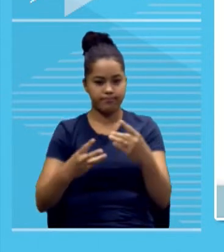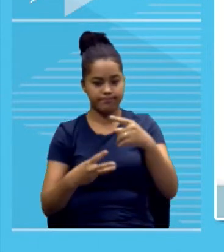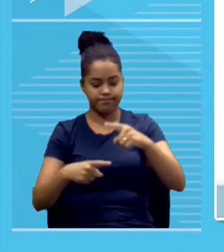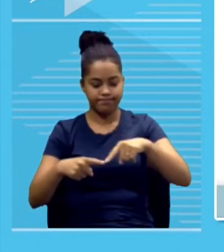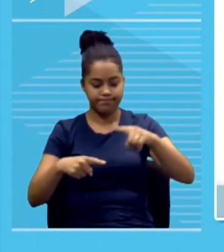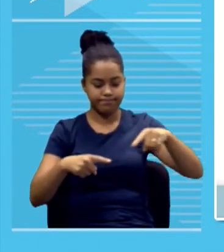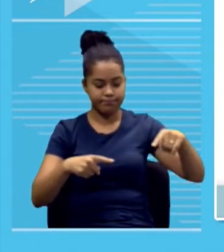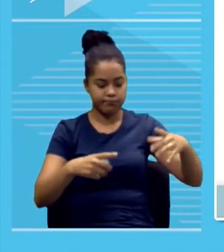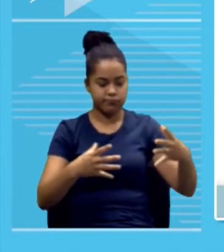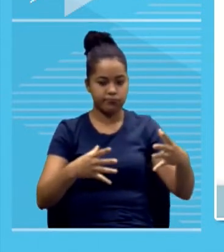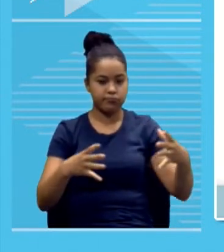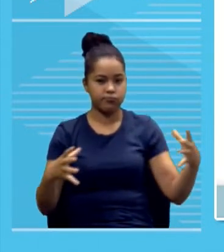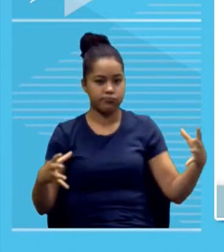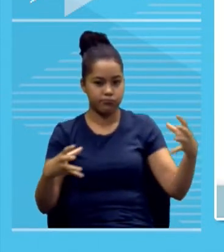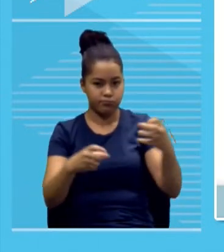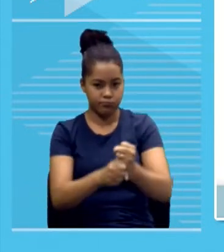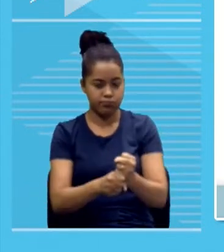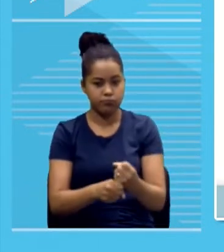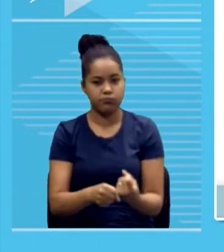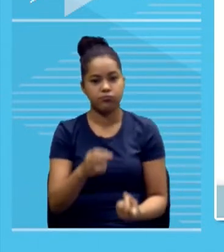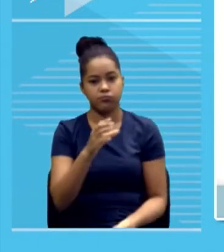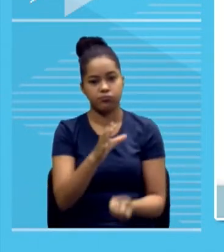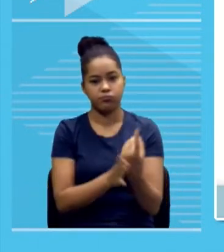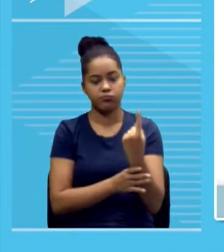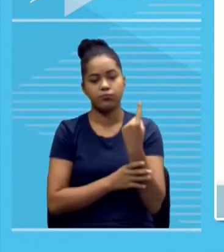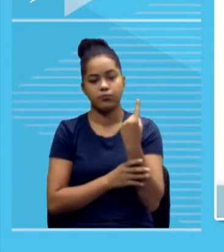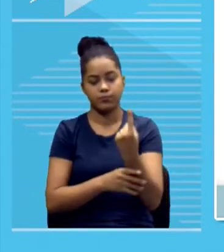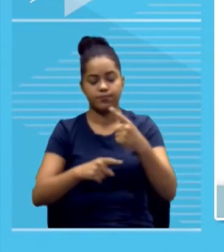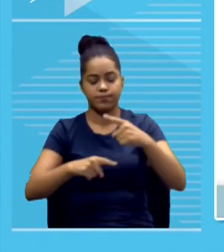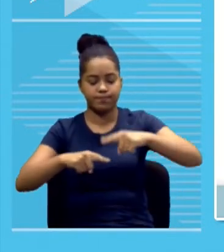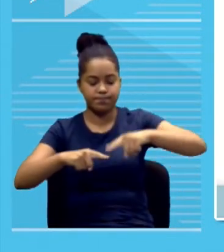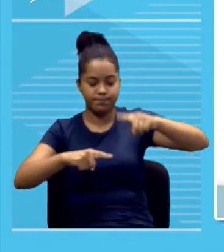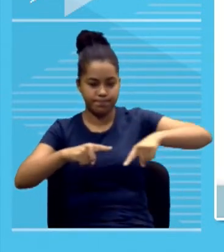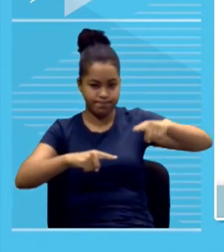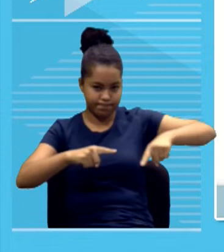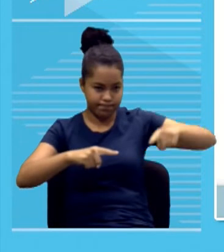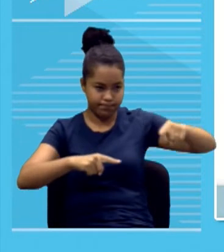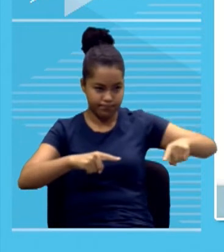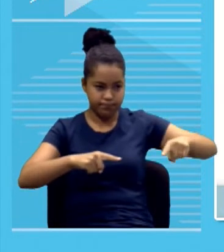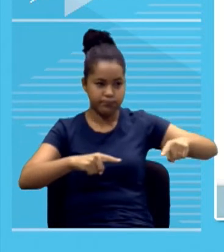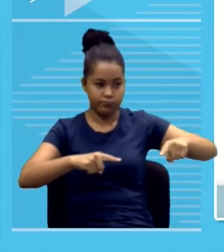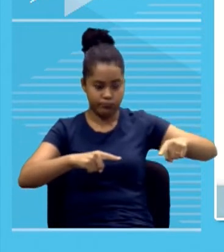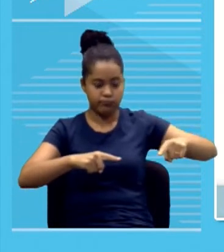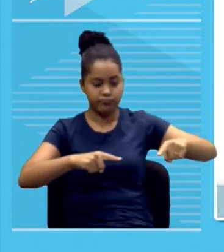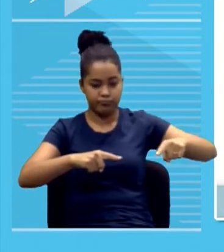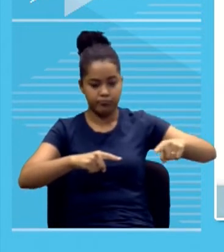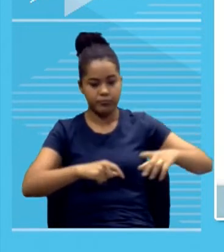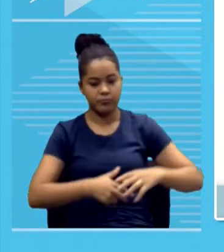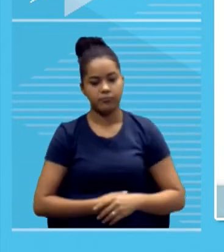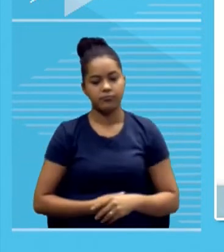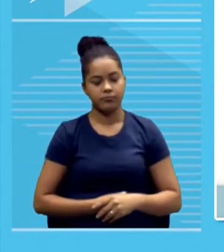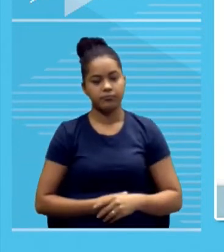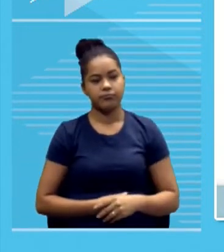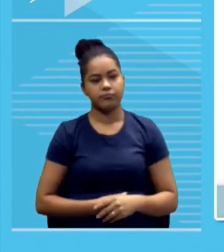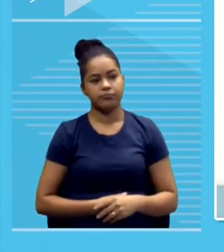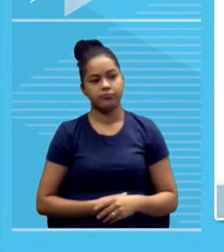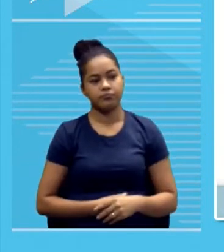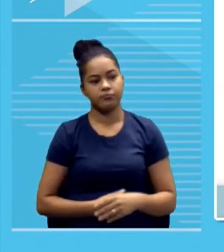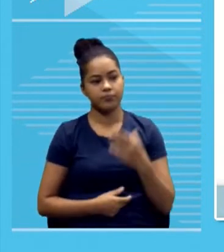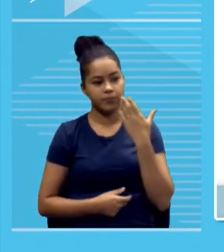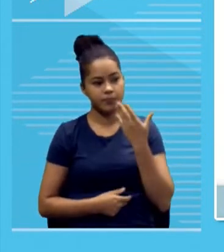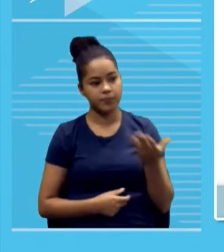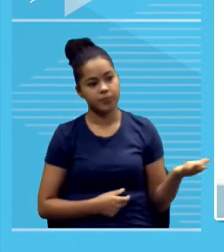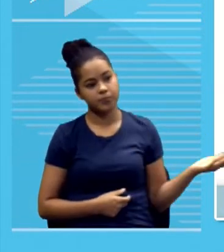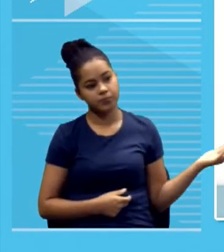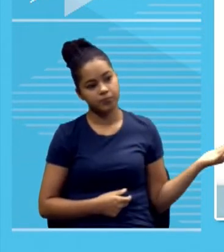eles como se fosse um só. Como se tudo que está dentro dessa caixa roxa fosse um único resistor. E esse